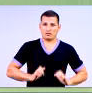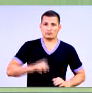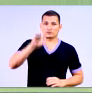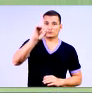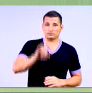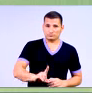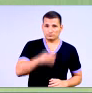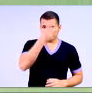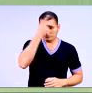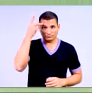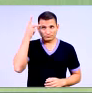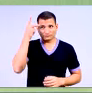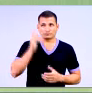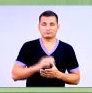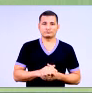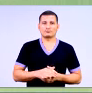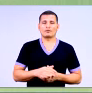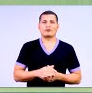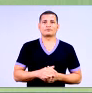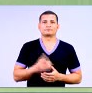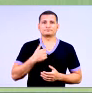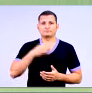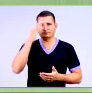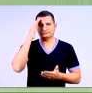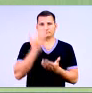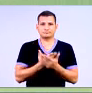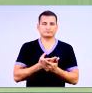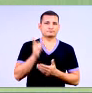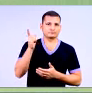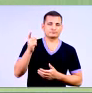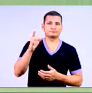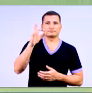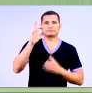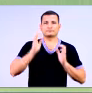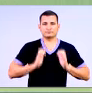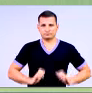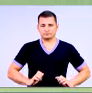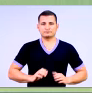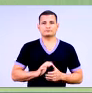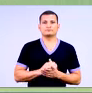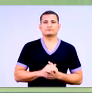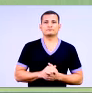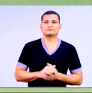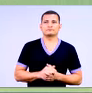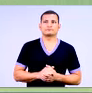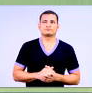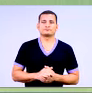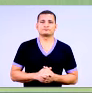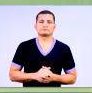humanos. Eu acredito que essa ética, gente, é uma ética que ela